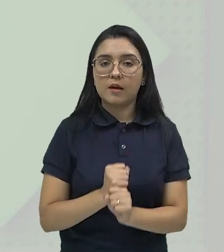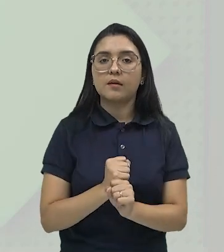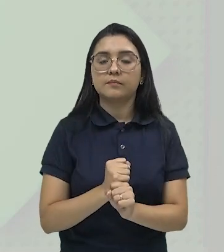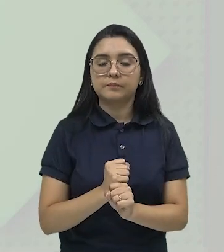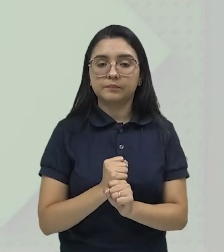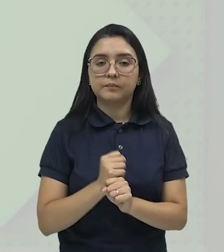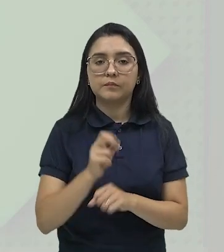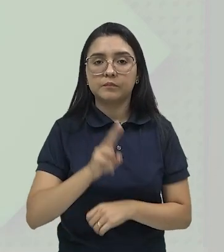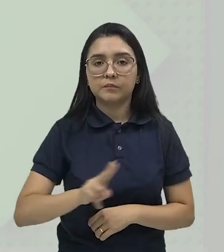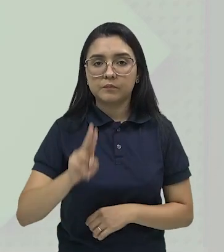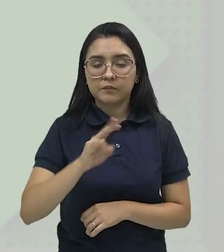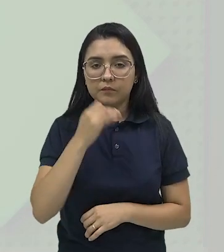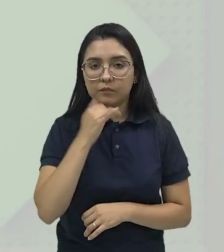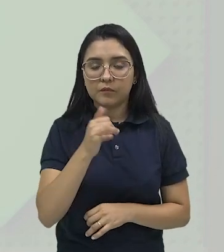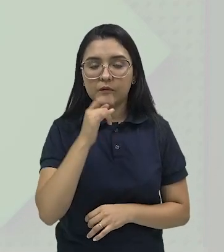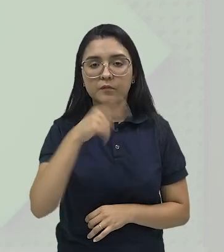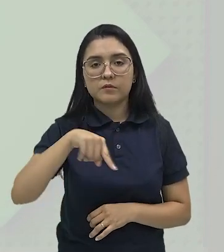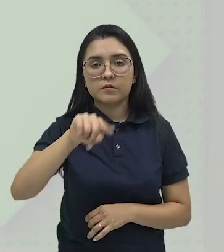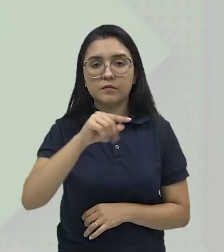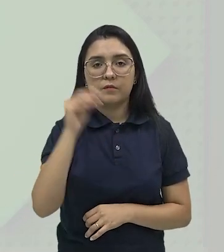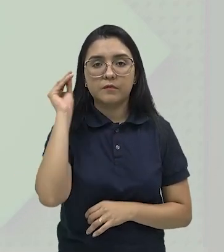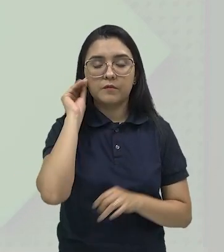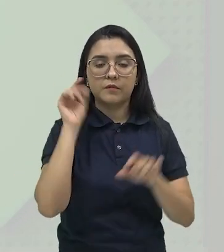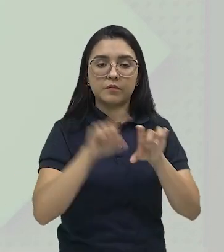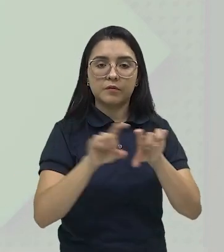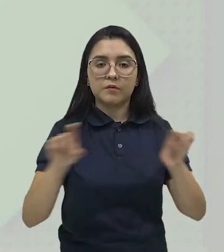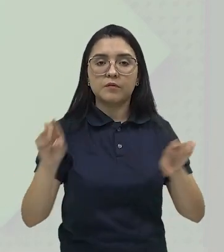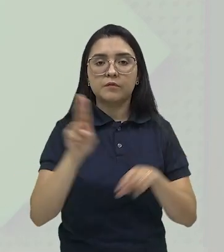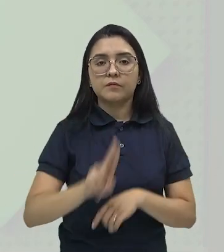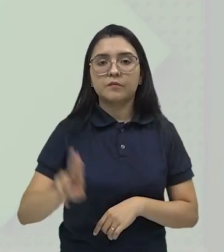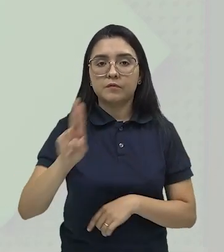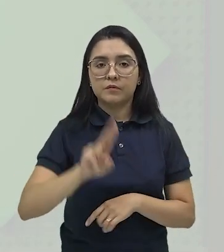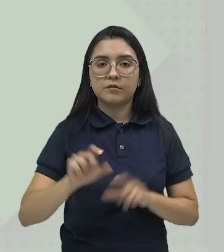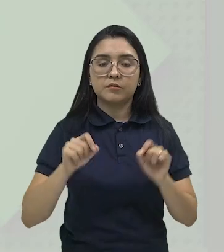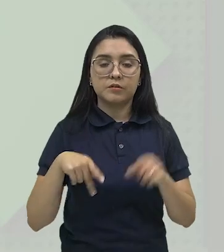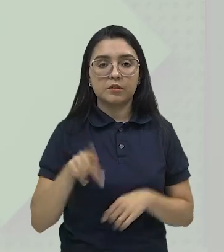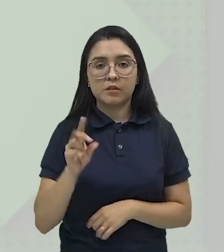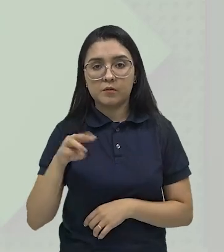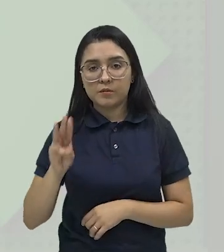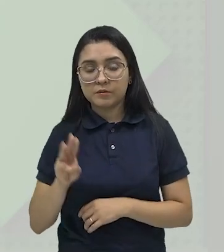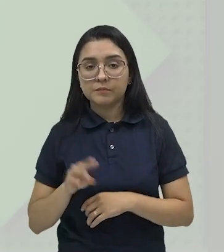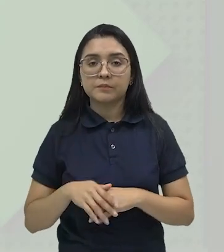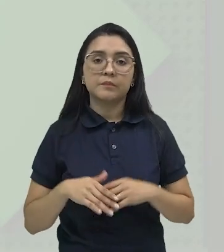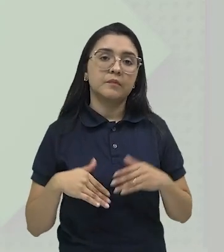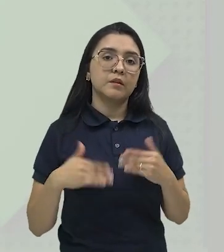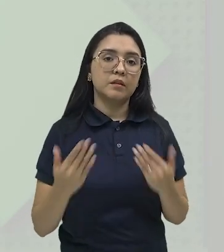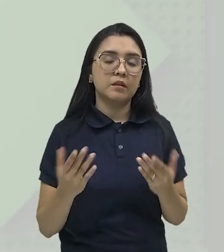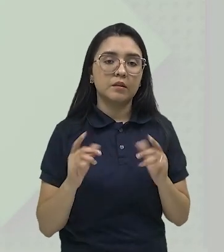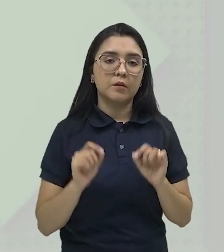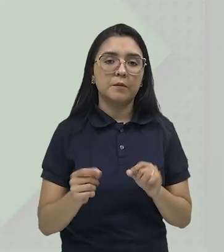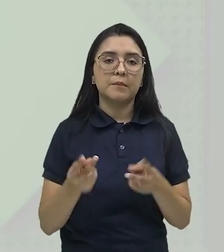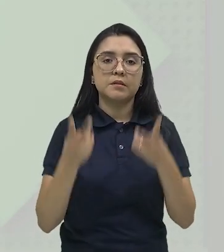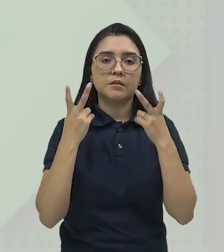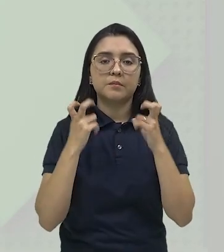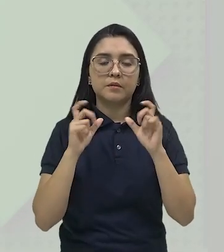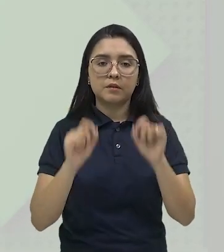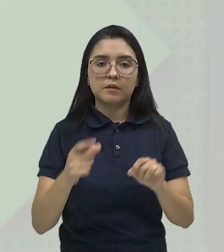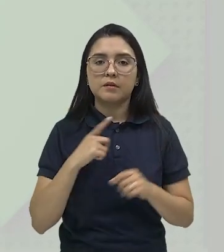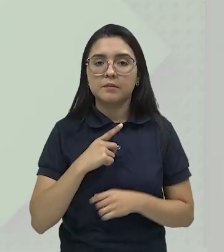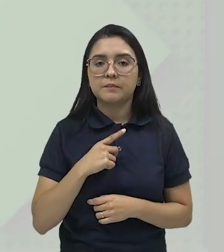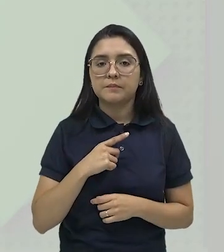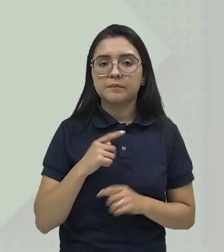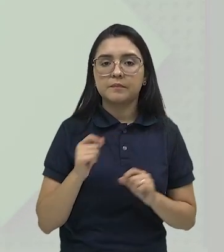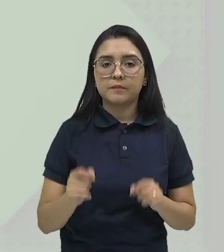potência, porque, como você viu na fórmula, a gente vai utilizar ela em quilowatt. E a gente viu que a potência é medida